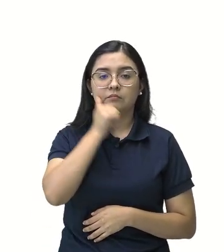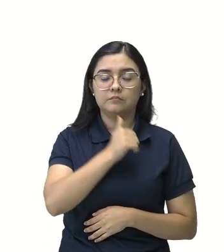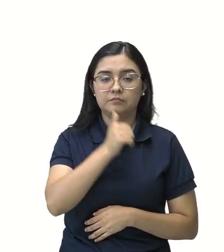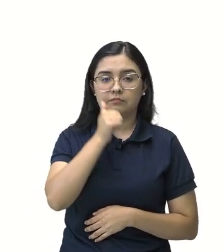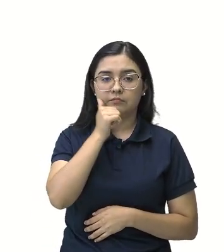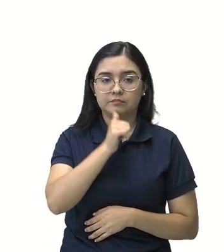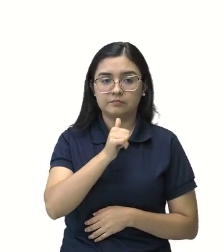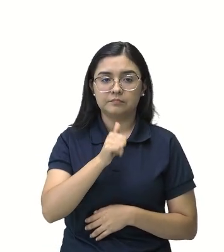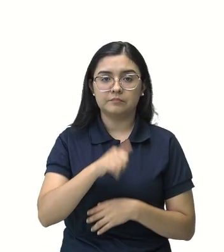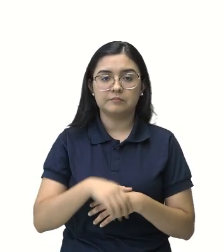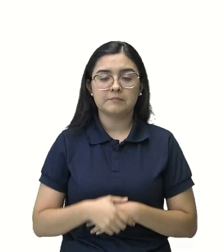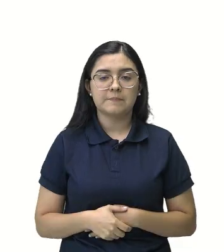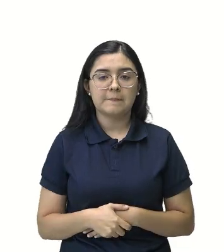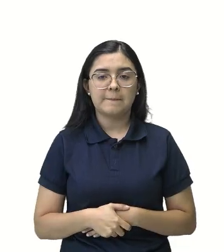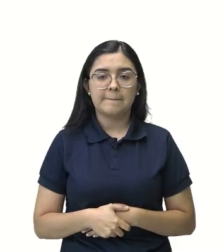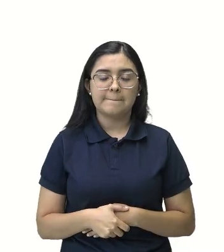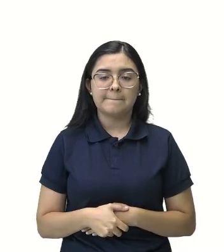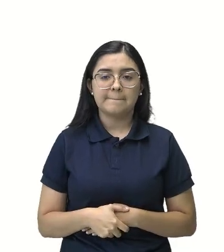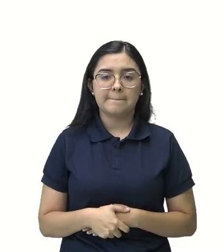de meninas